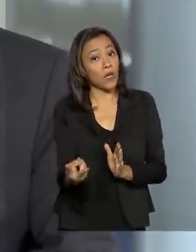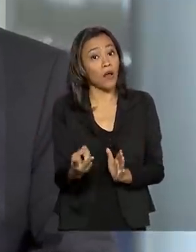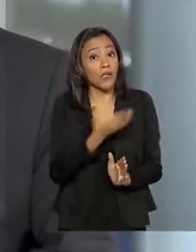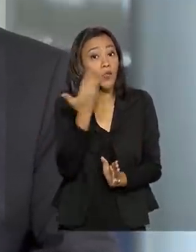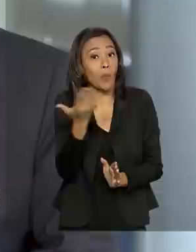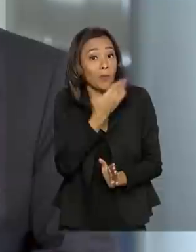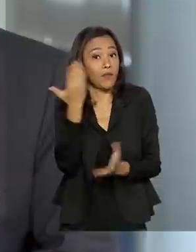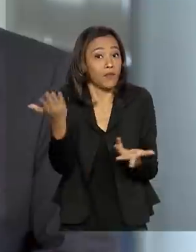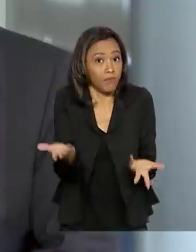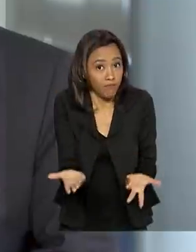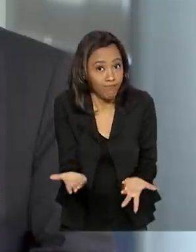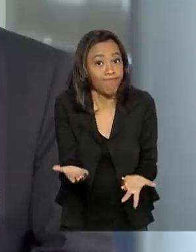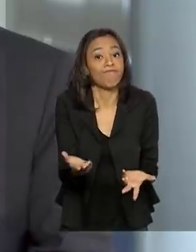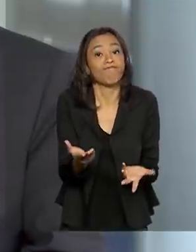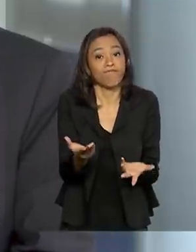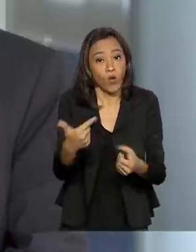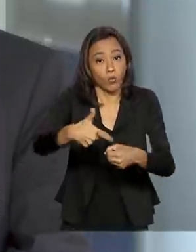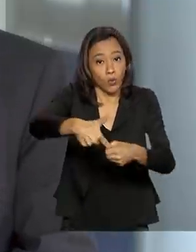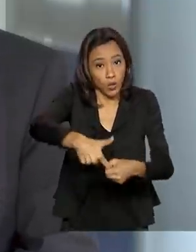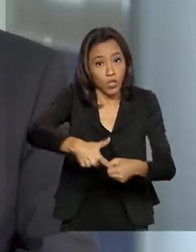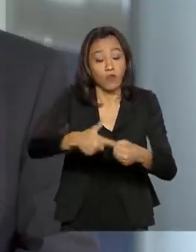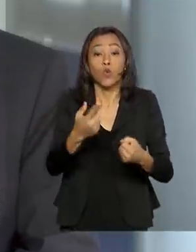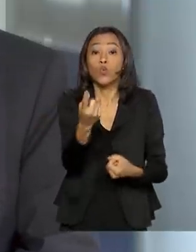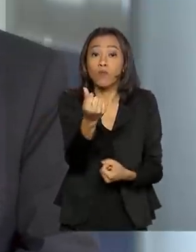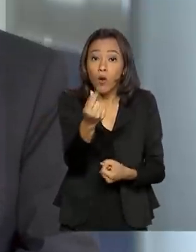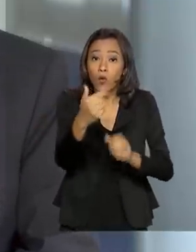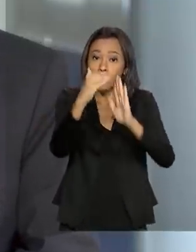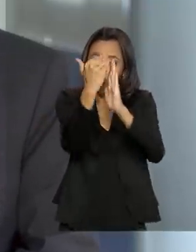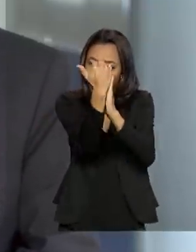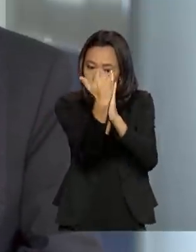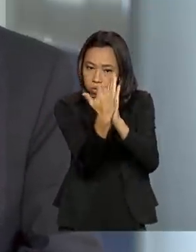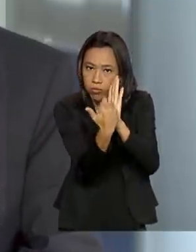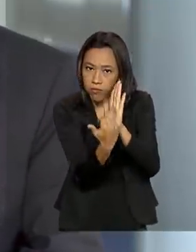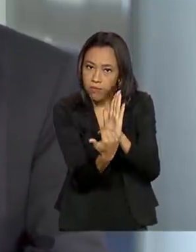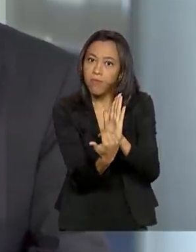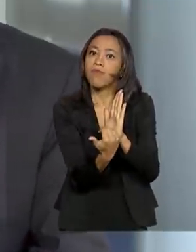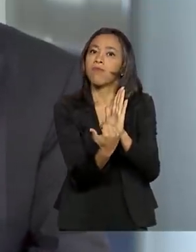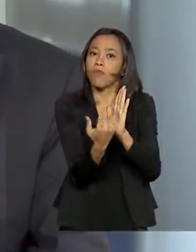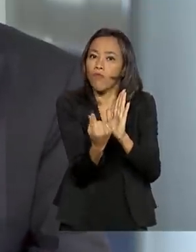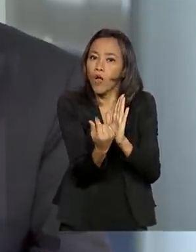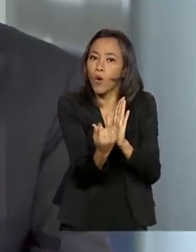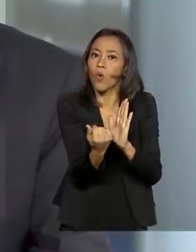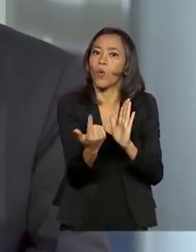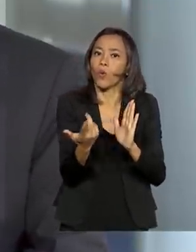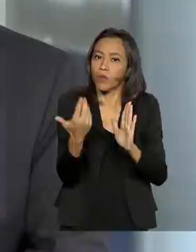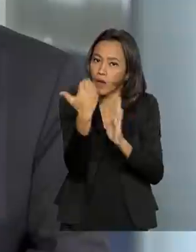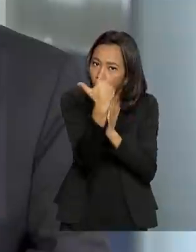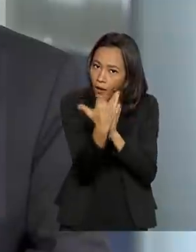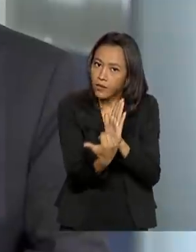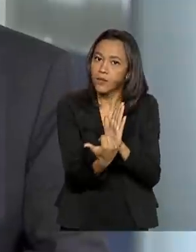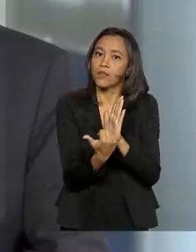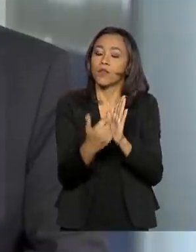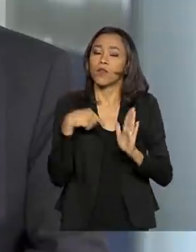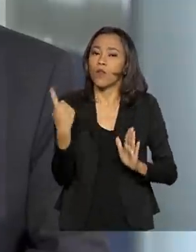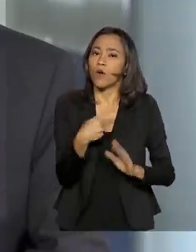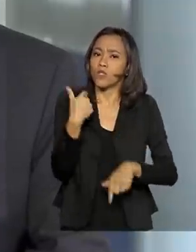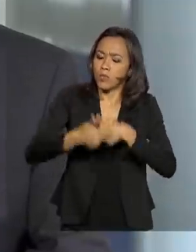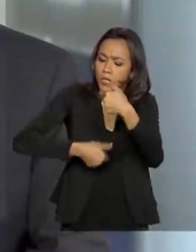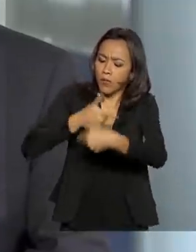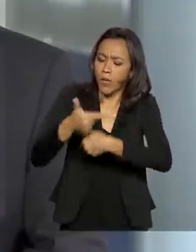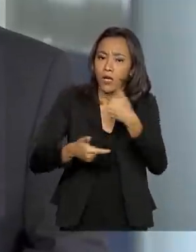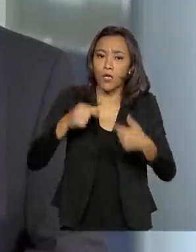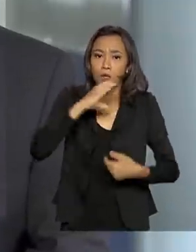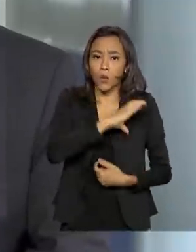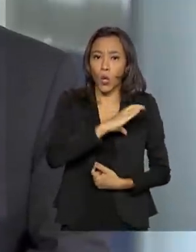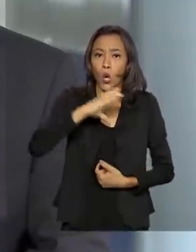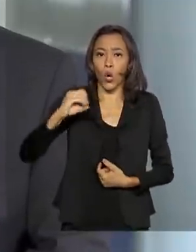sobrando combustível, os preços estão caindo. Nós estamos fazendo um trabalho coordenado